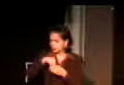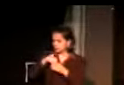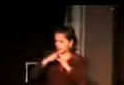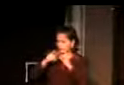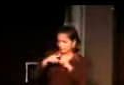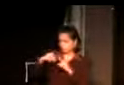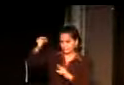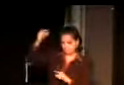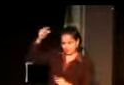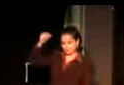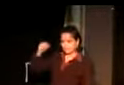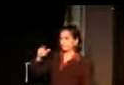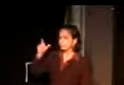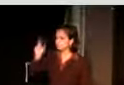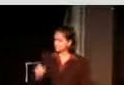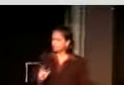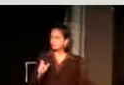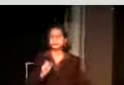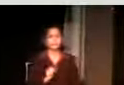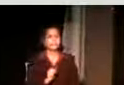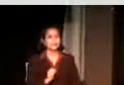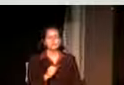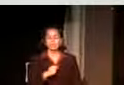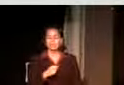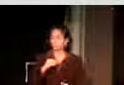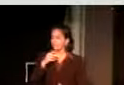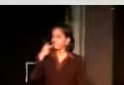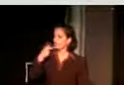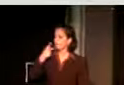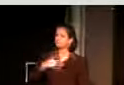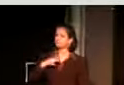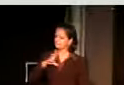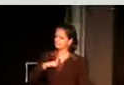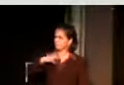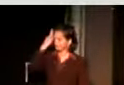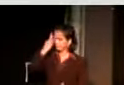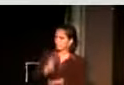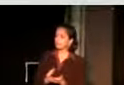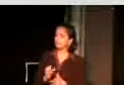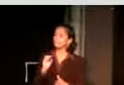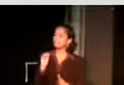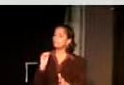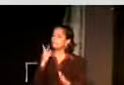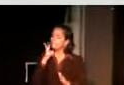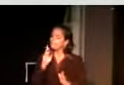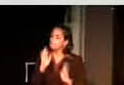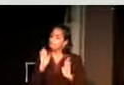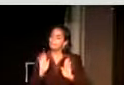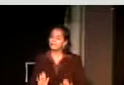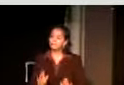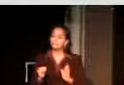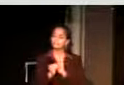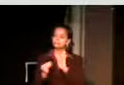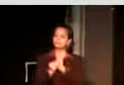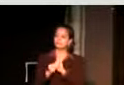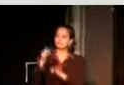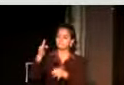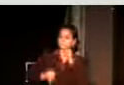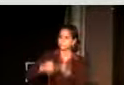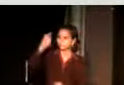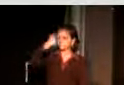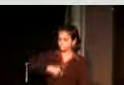precisava ser confrontada com a realidade do novo reino que havia chegado Misericórdia no reino